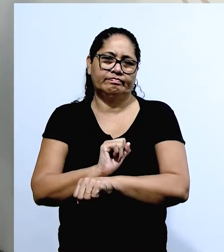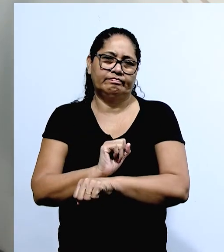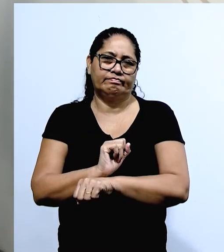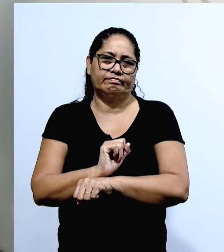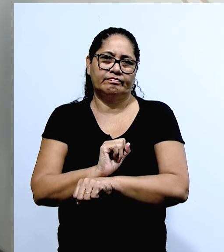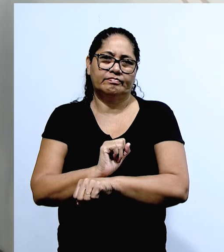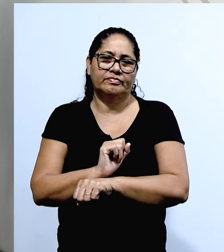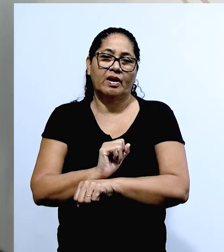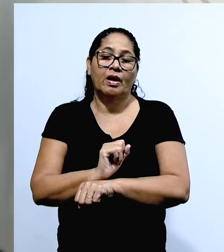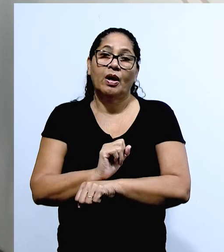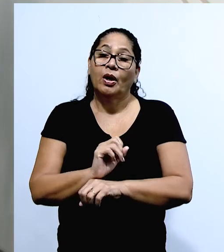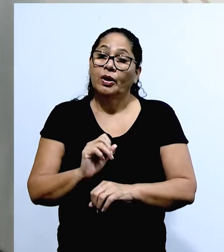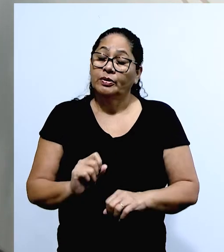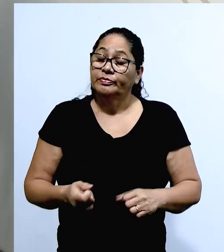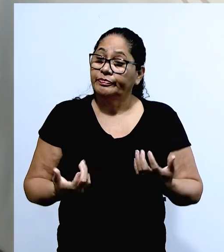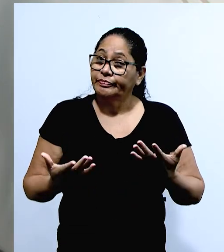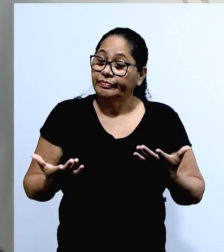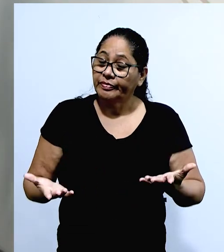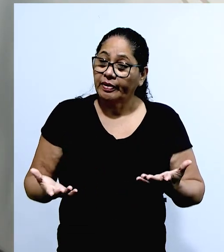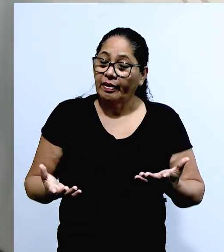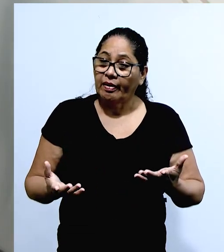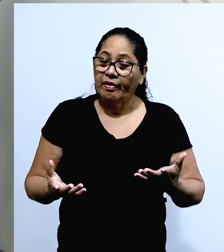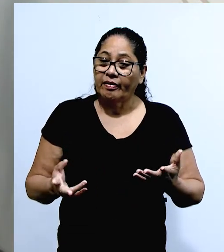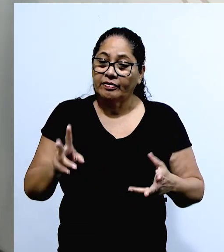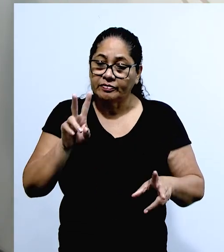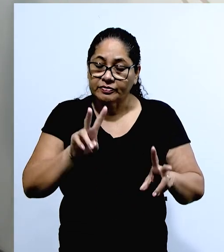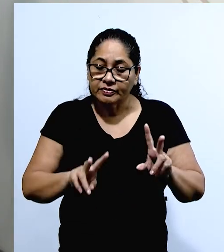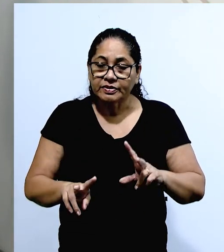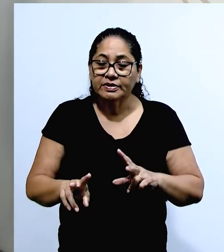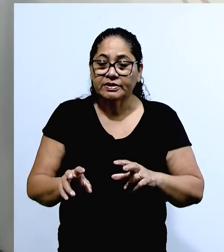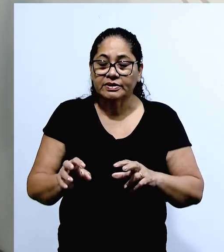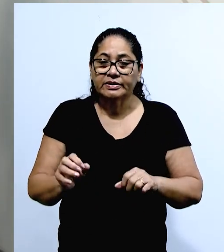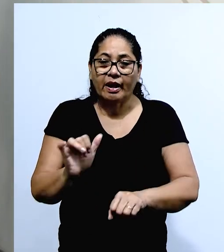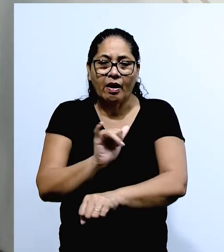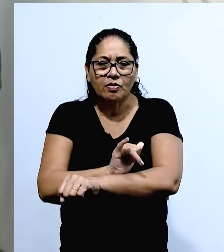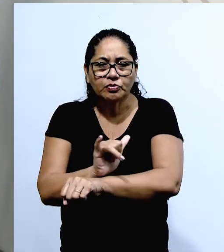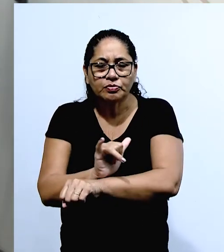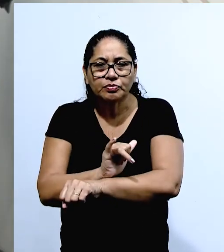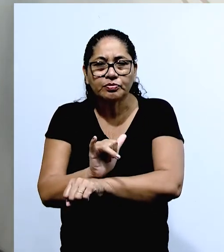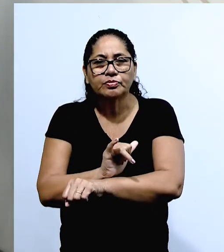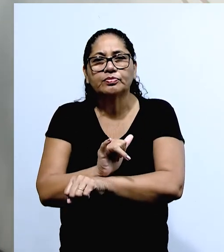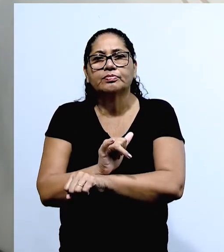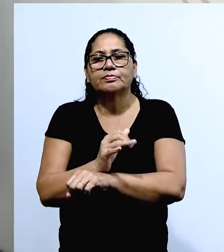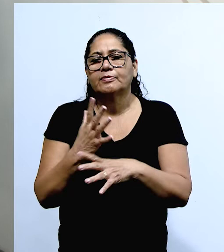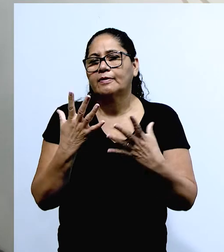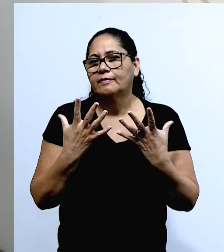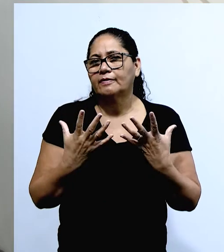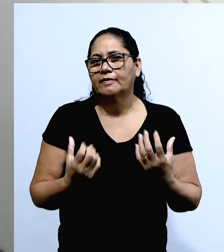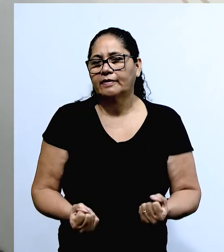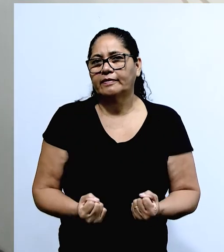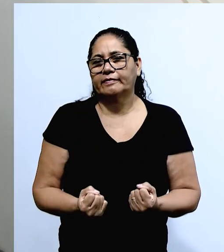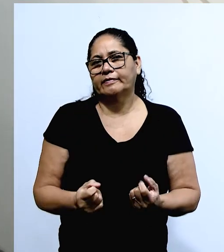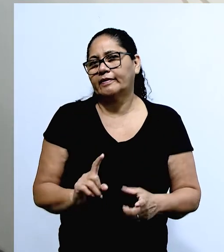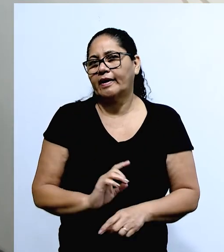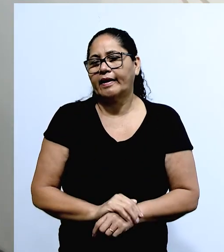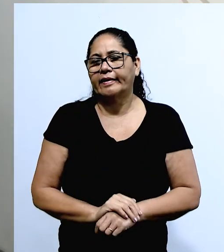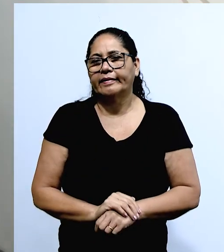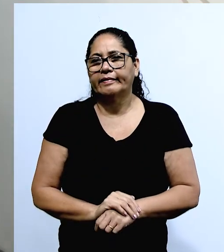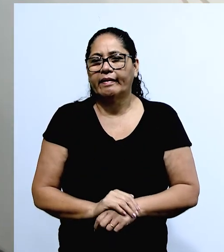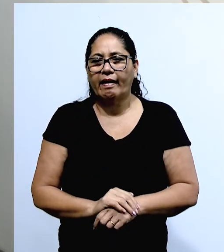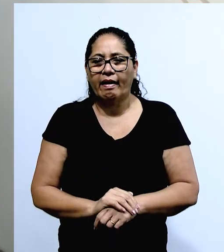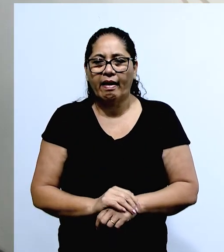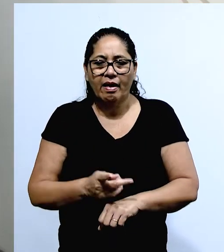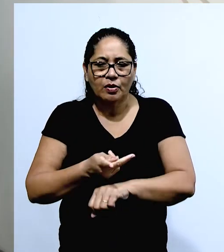isso que a visão é muito alinhada com a estratégia da organização, né? Porque a estratégia vai permitir você exatamente sair